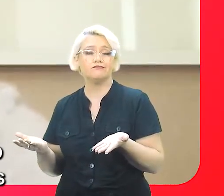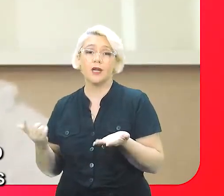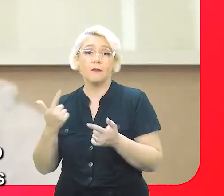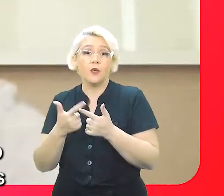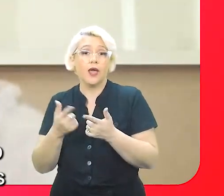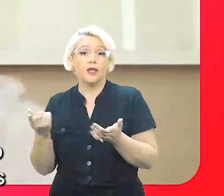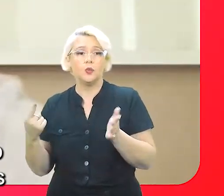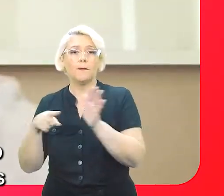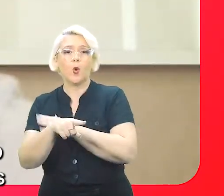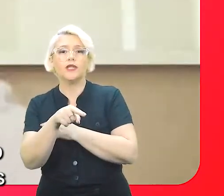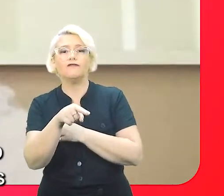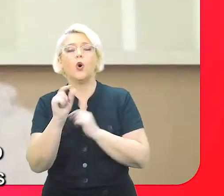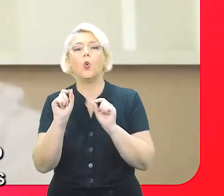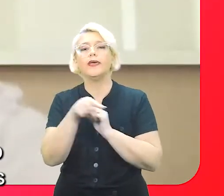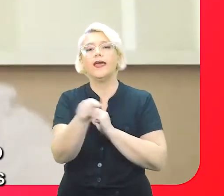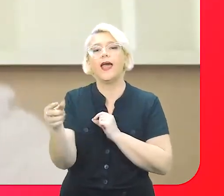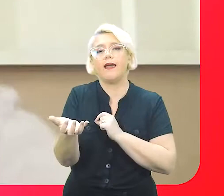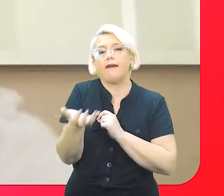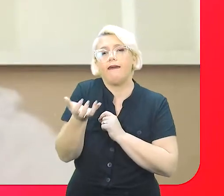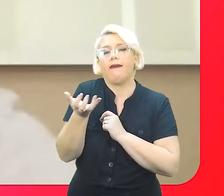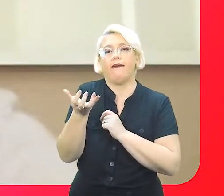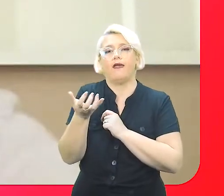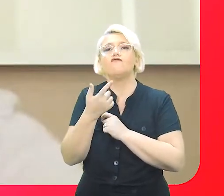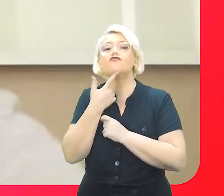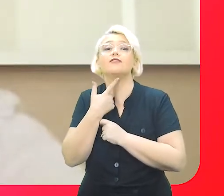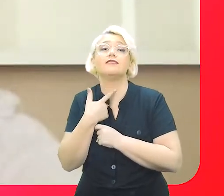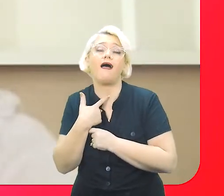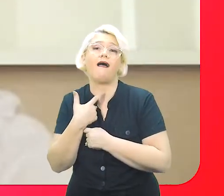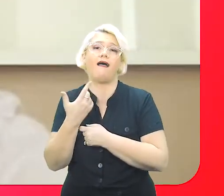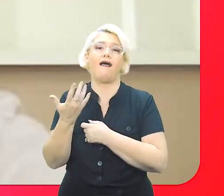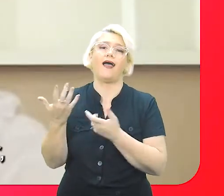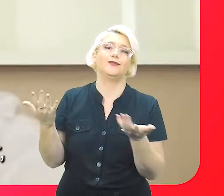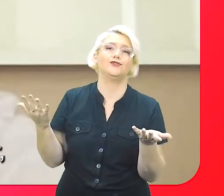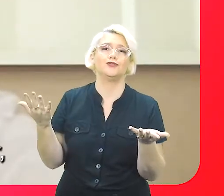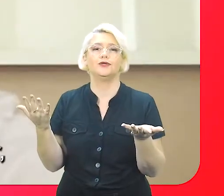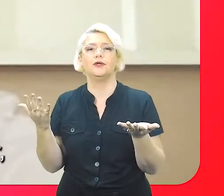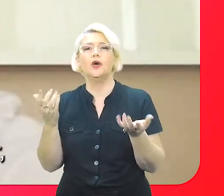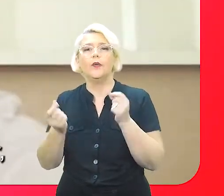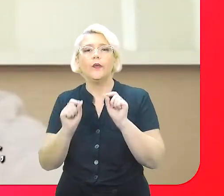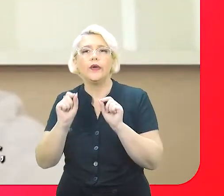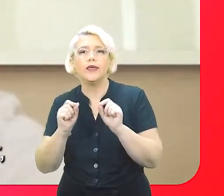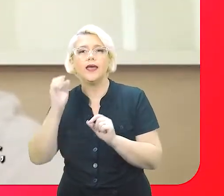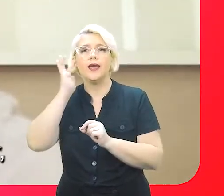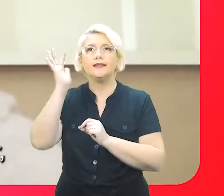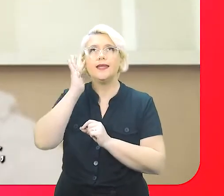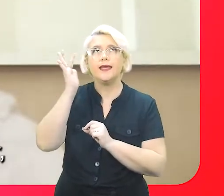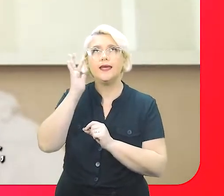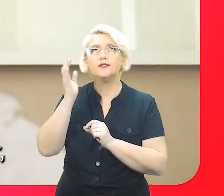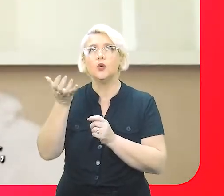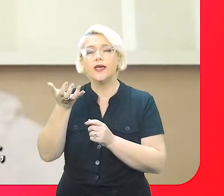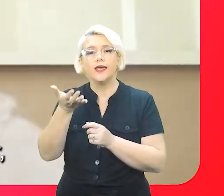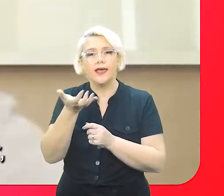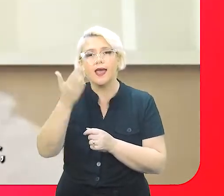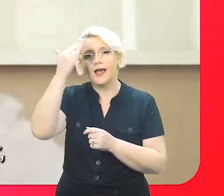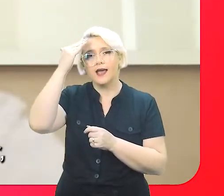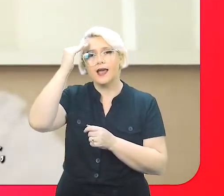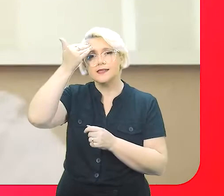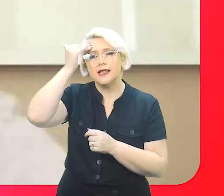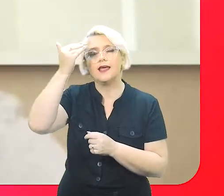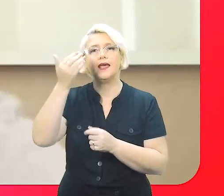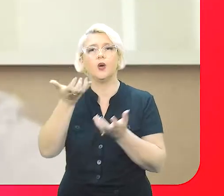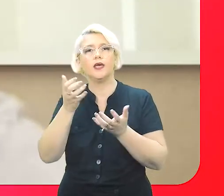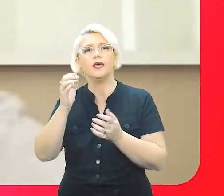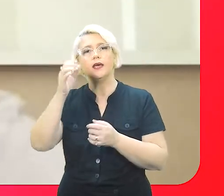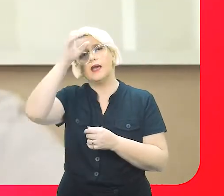porque nem perguntavam essas pessoas o que elas entendiam, o que elas queriam entender, o que elas queriam